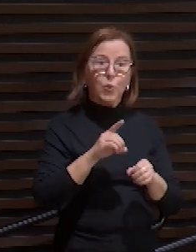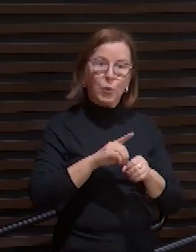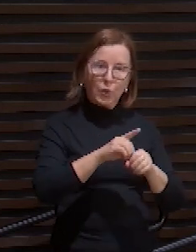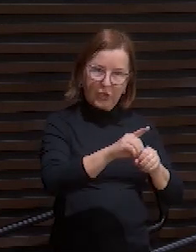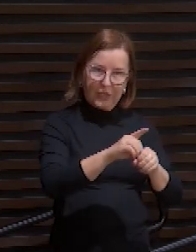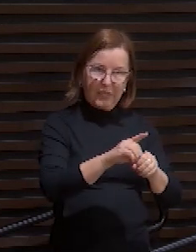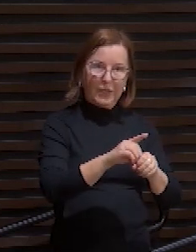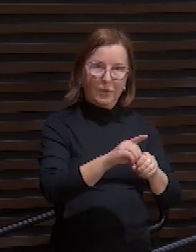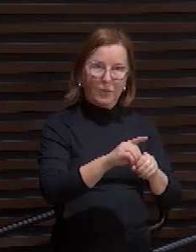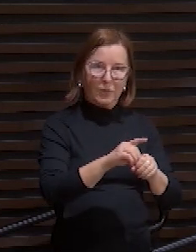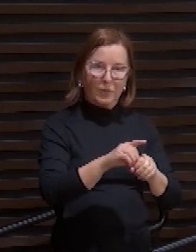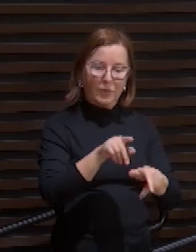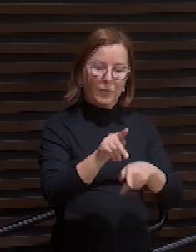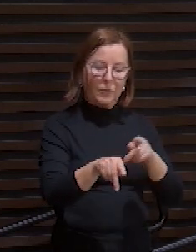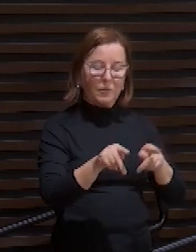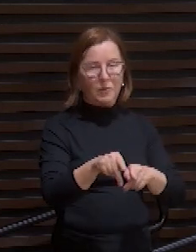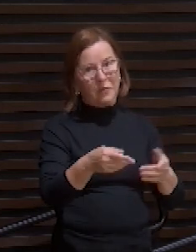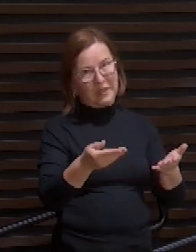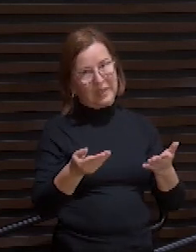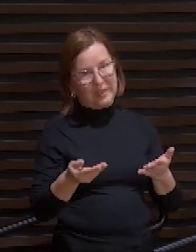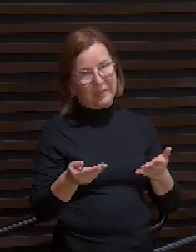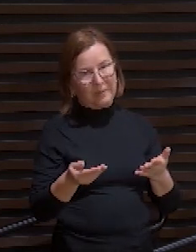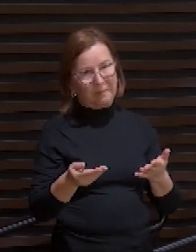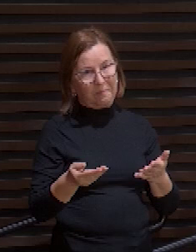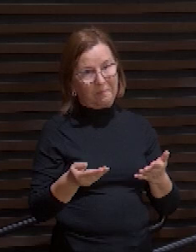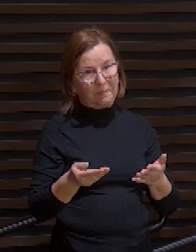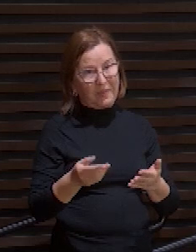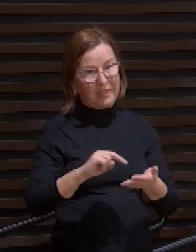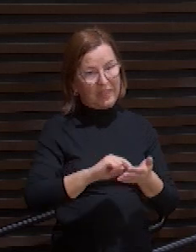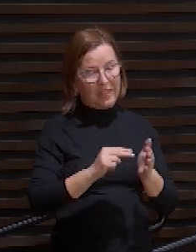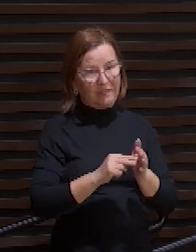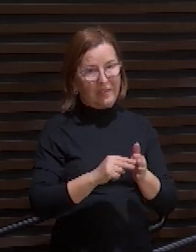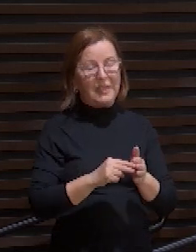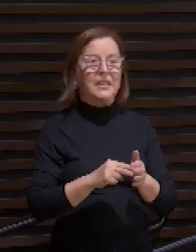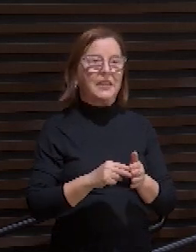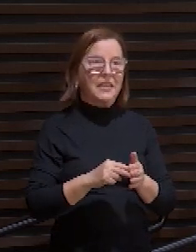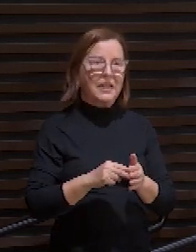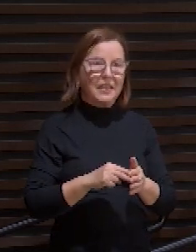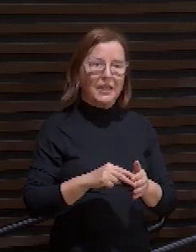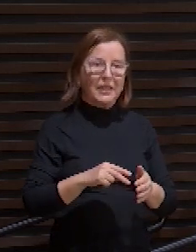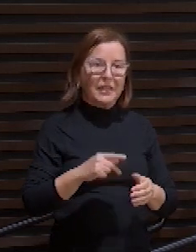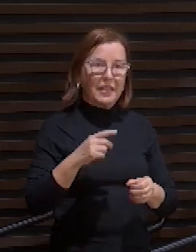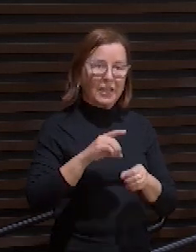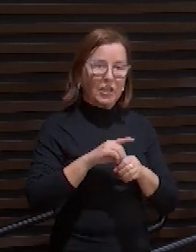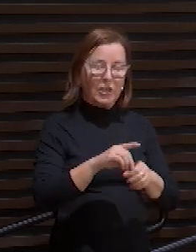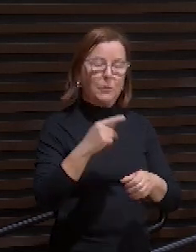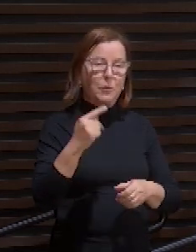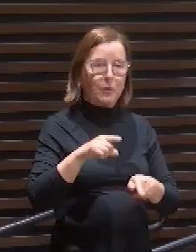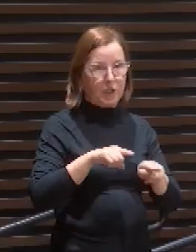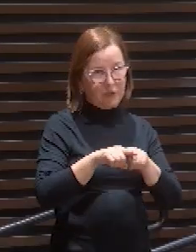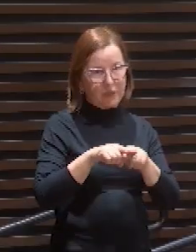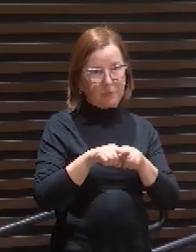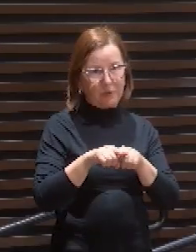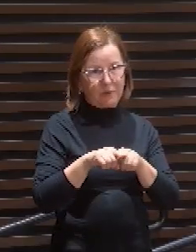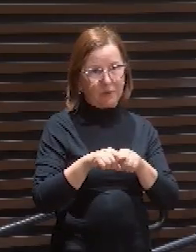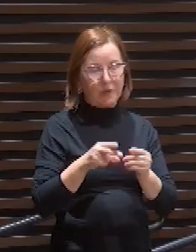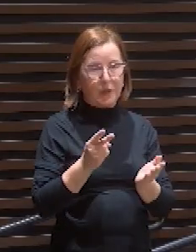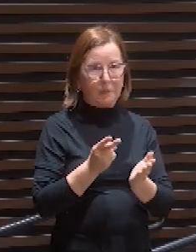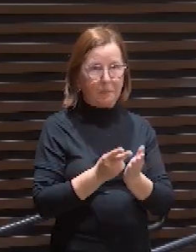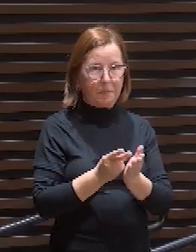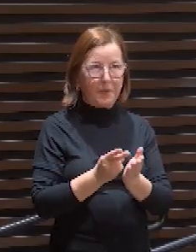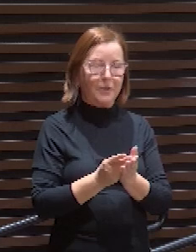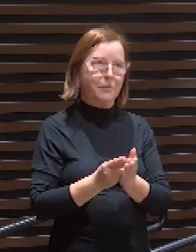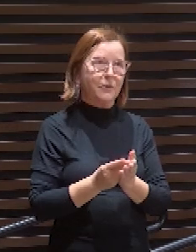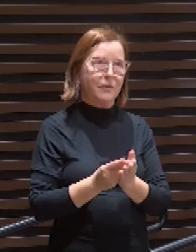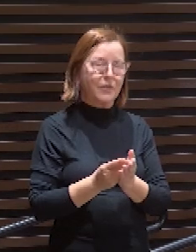seja, dos seus irmãos, embora tenham estes